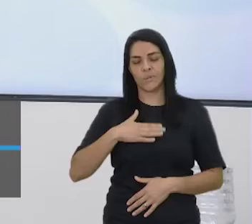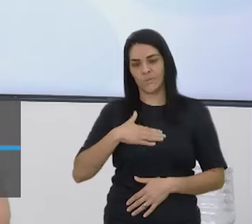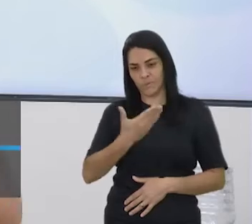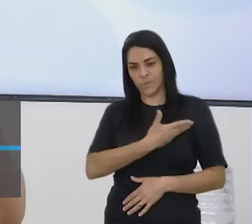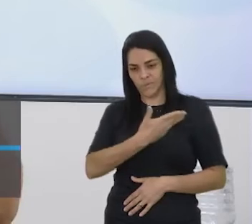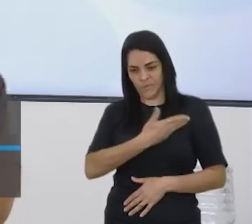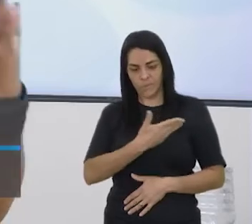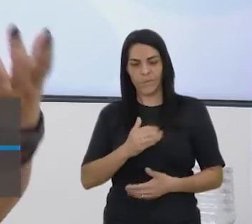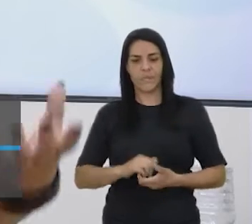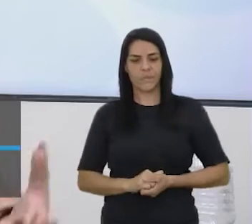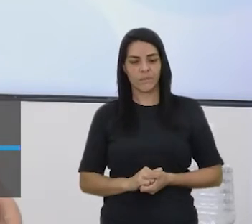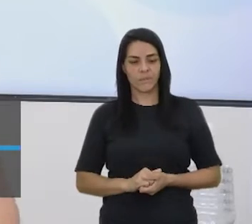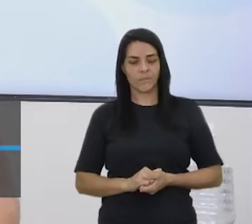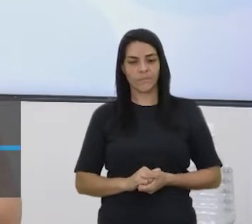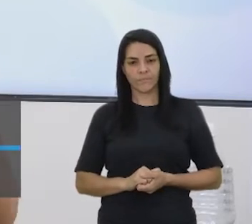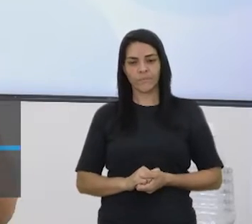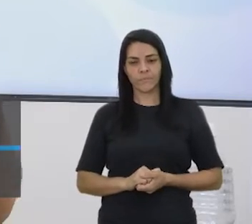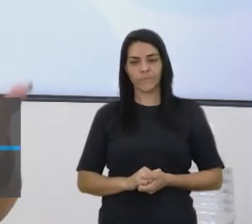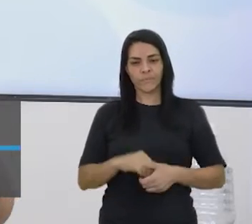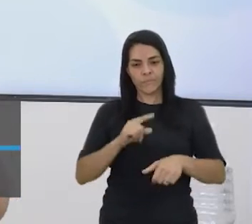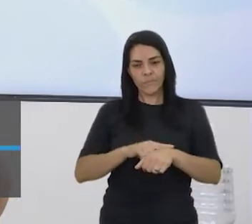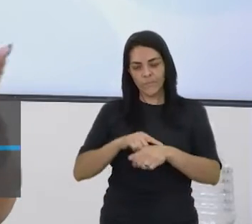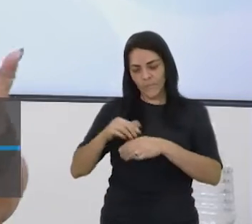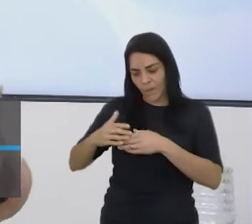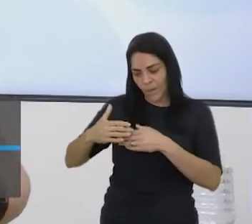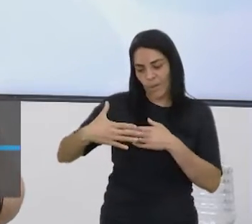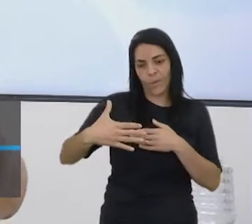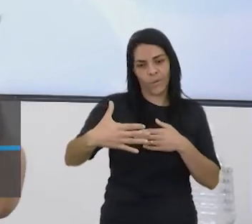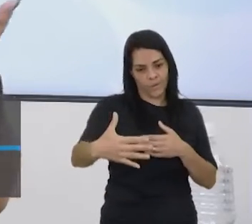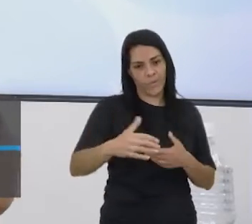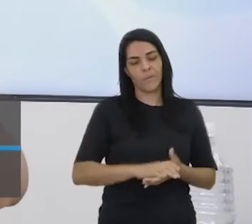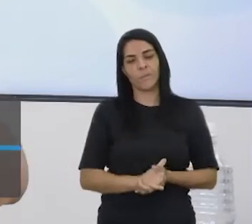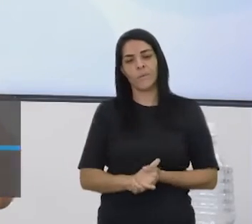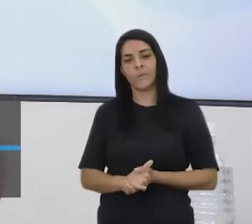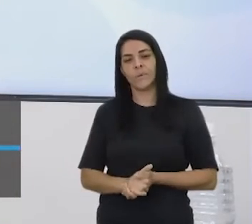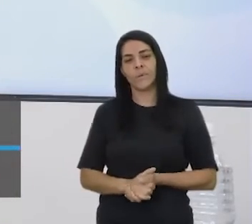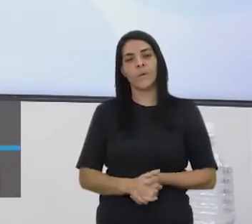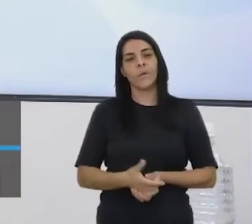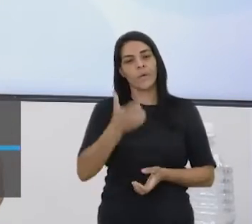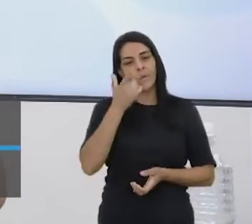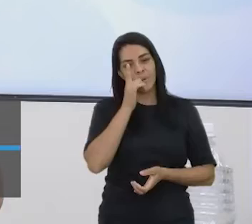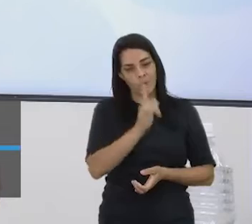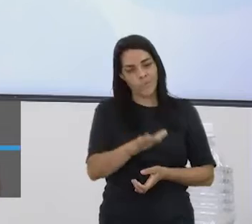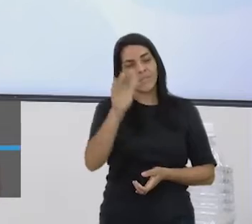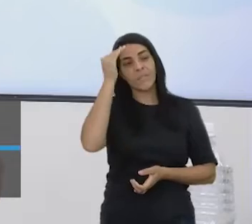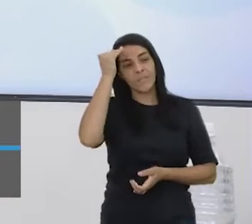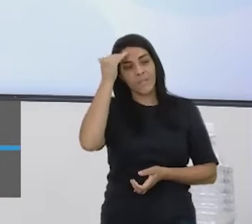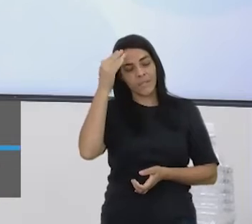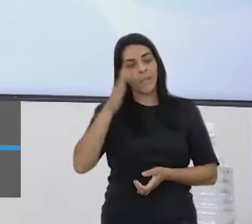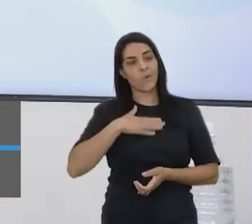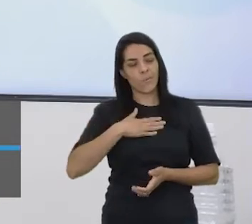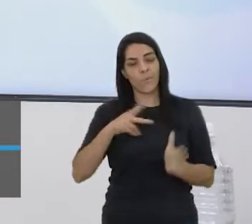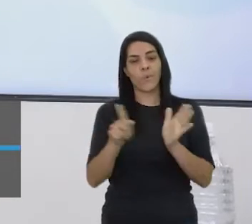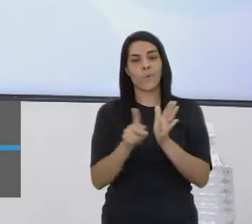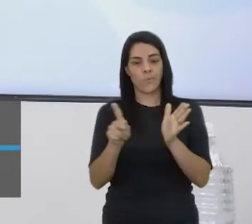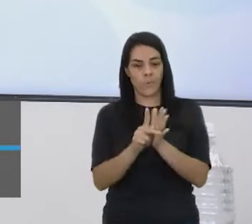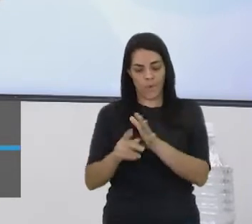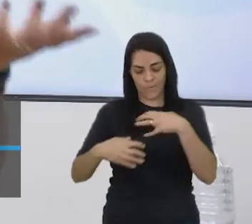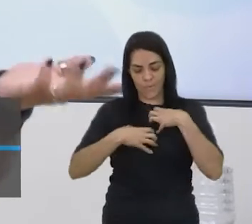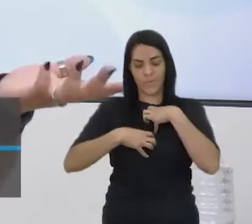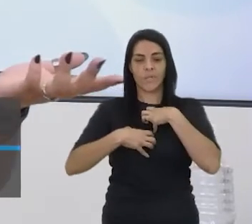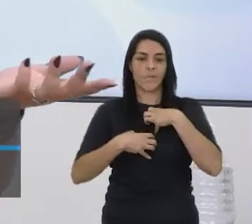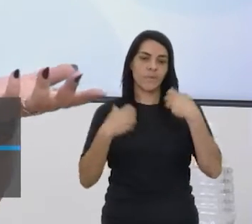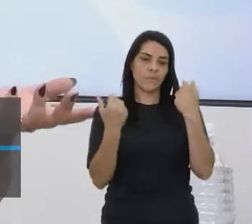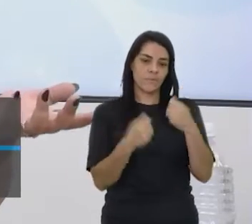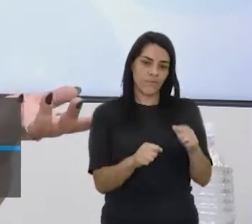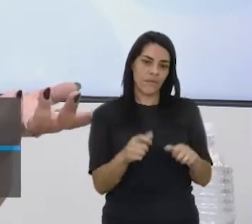colegas de classe e ao longo do tempo eu também fui internalizando quais eram os comportamentos que eu deveria ter na escola e que não